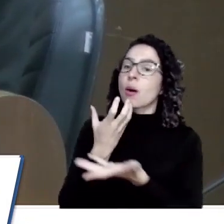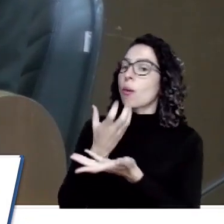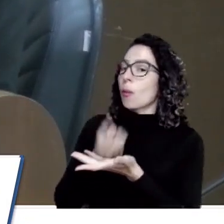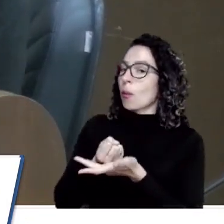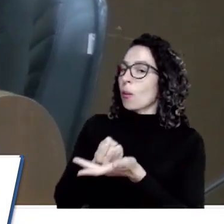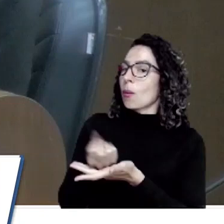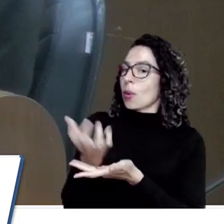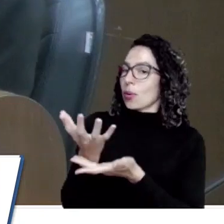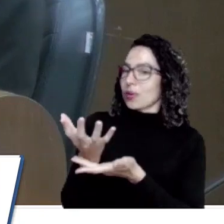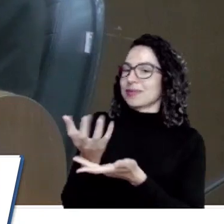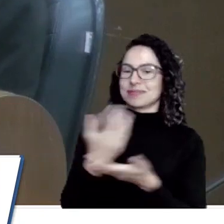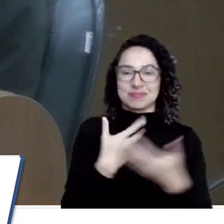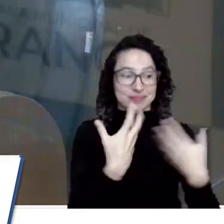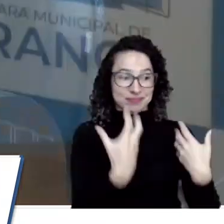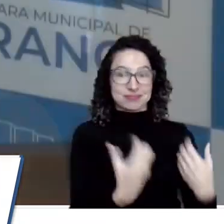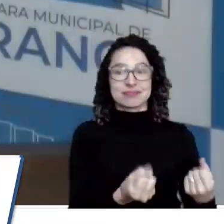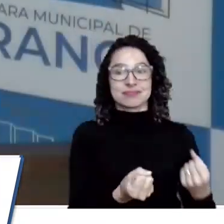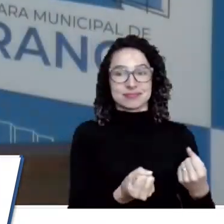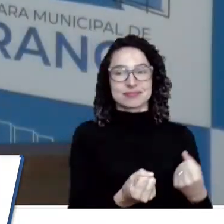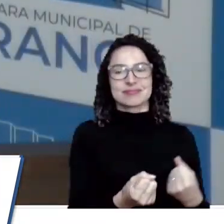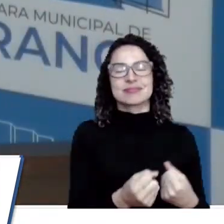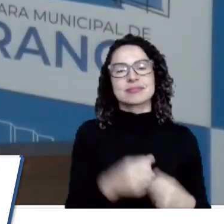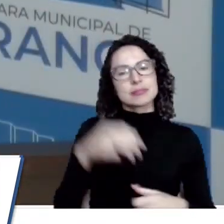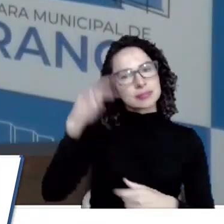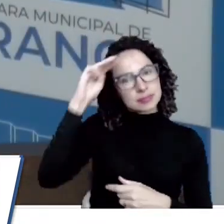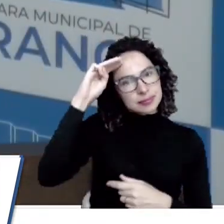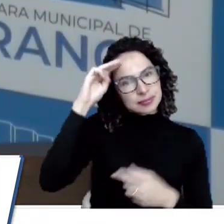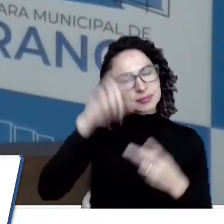aceito. Marcelo Tite Gils Pelizzato.